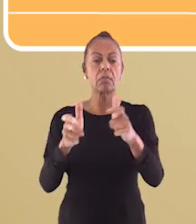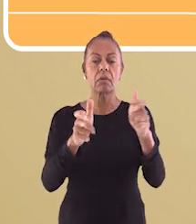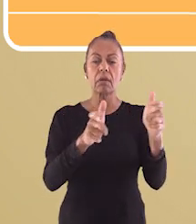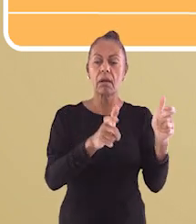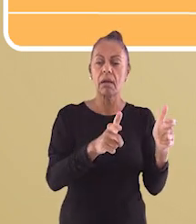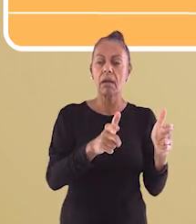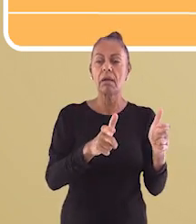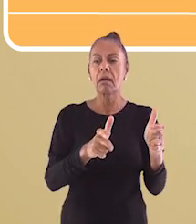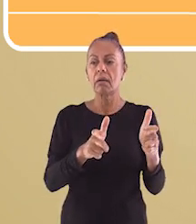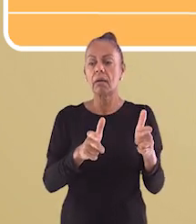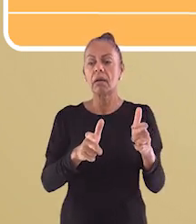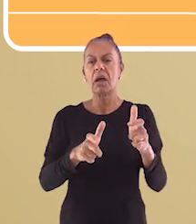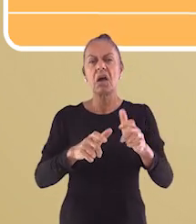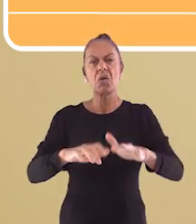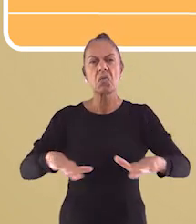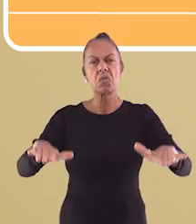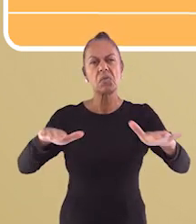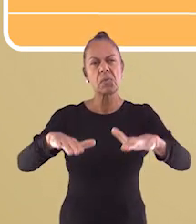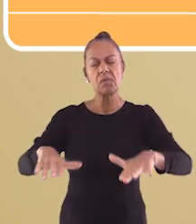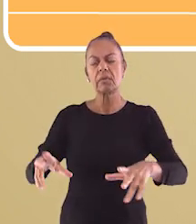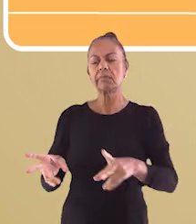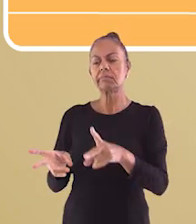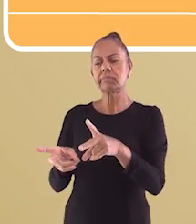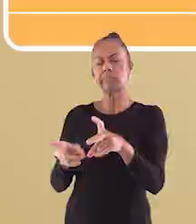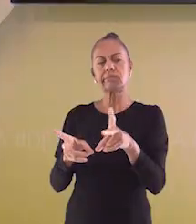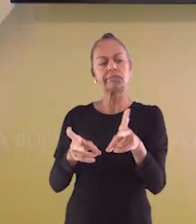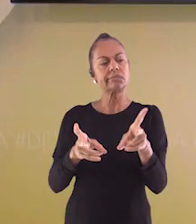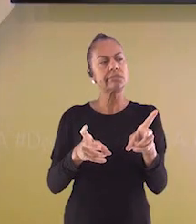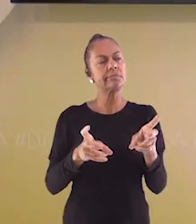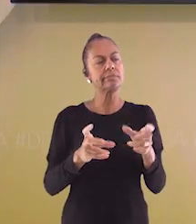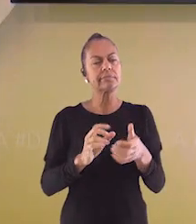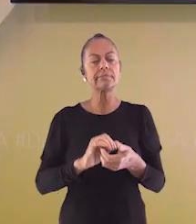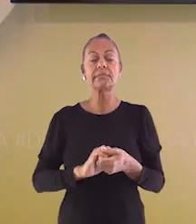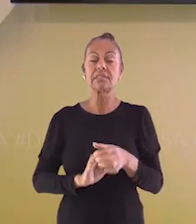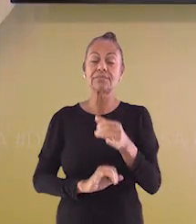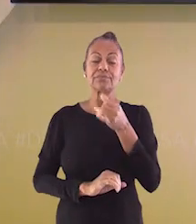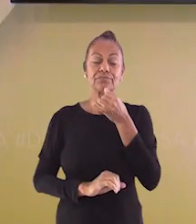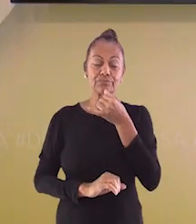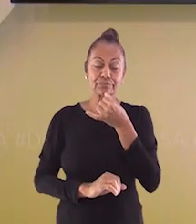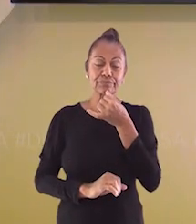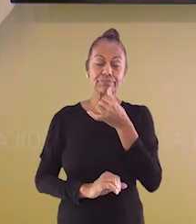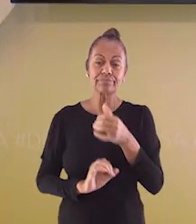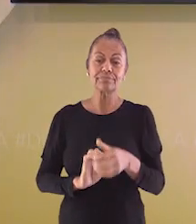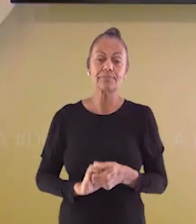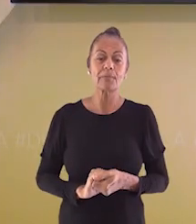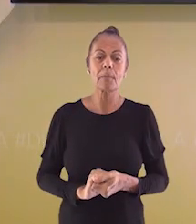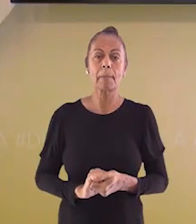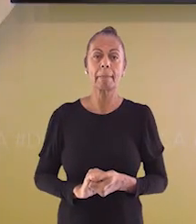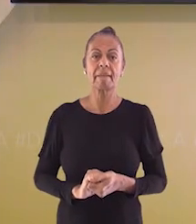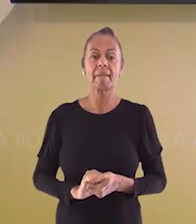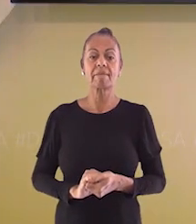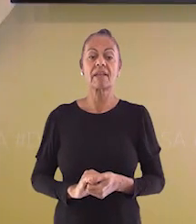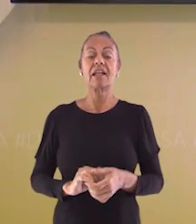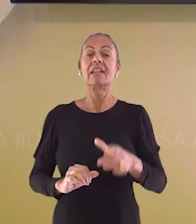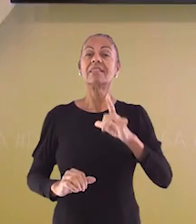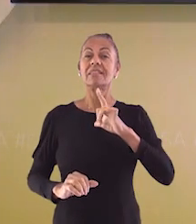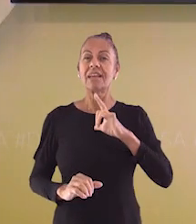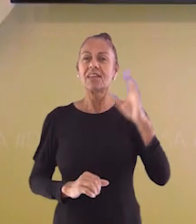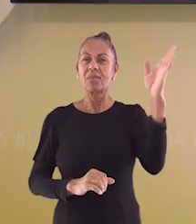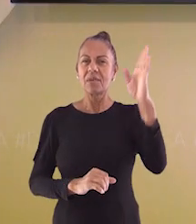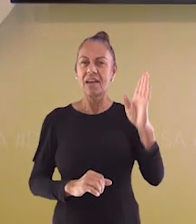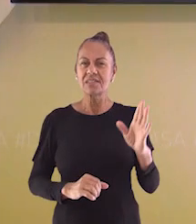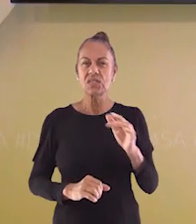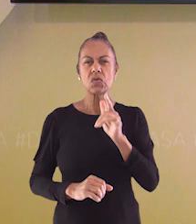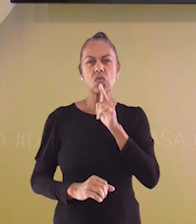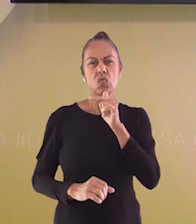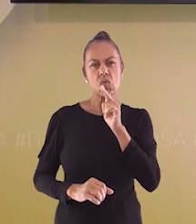lugar, né? Não precisa nem ser na água, infelizmente. E agora a gente vai ter como exemplo aqui um rio, que é muito famoso no